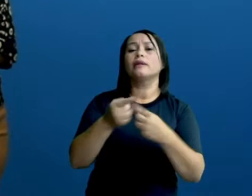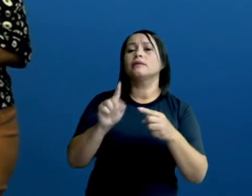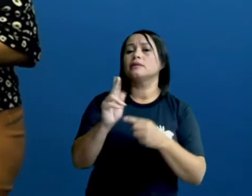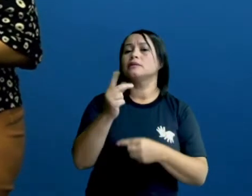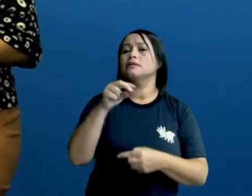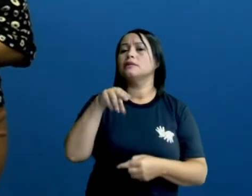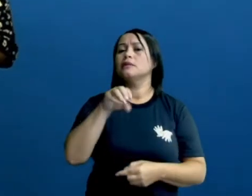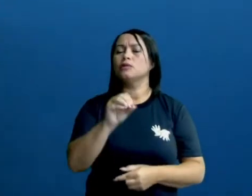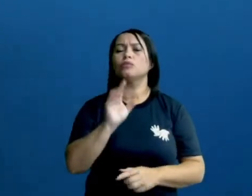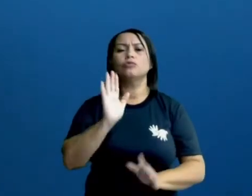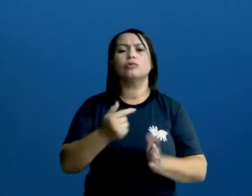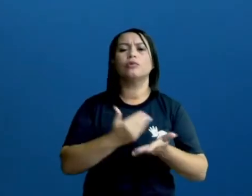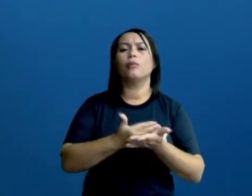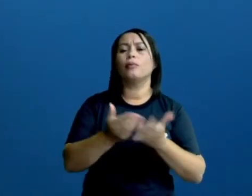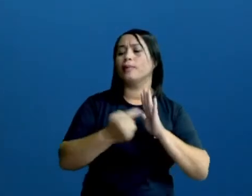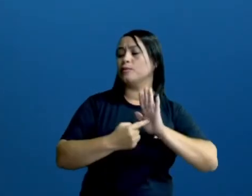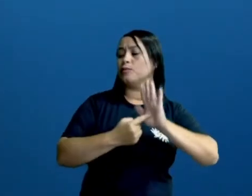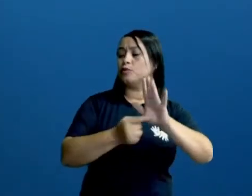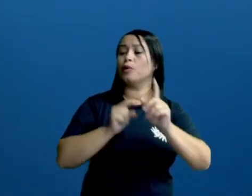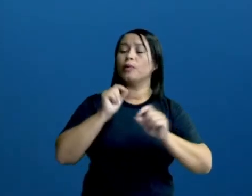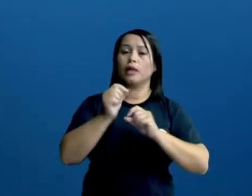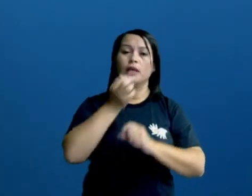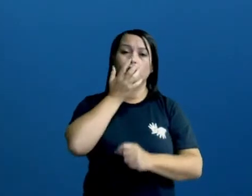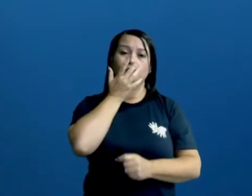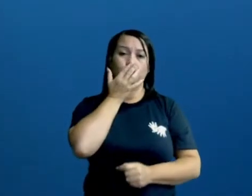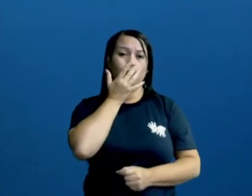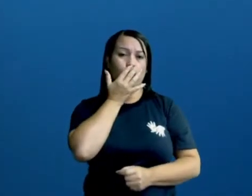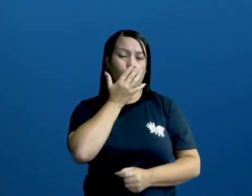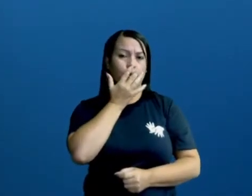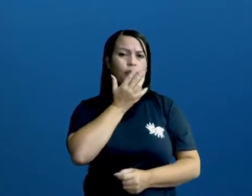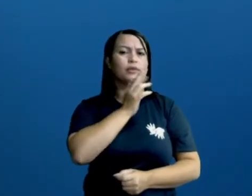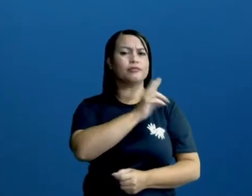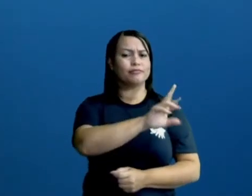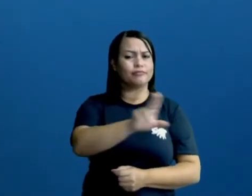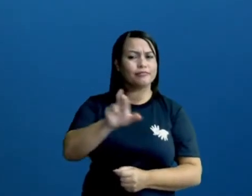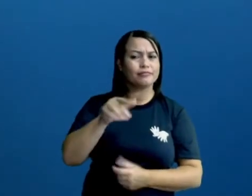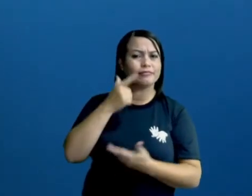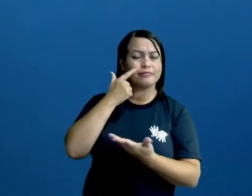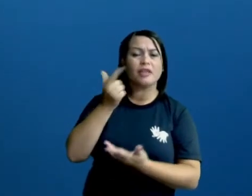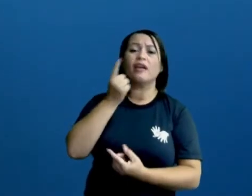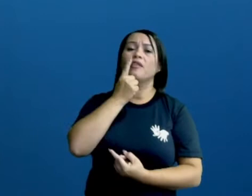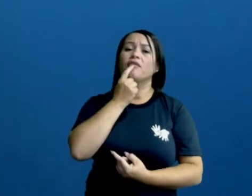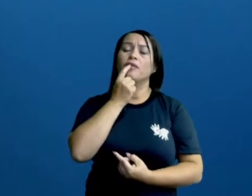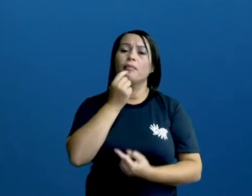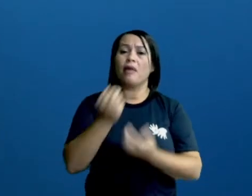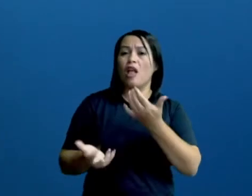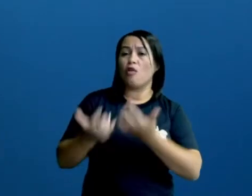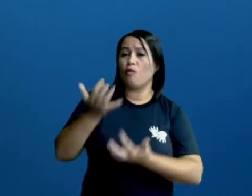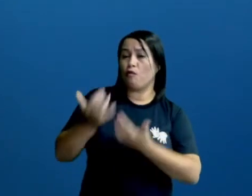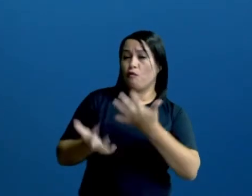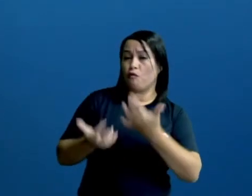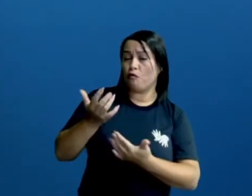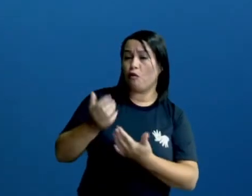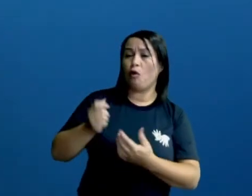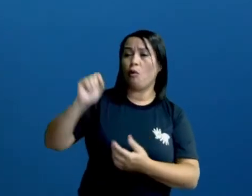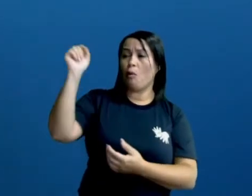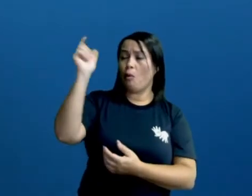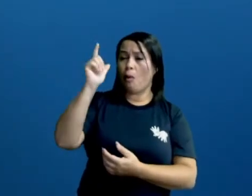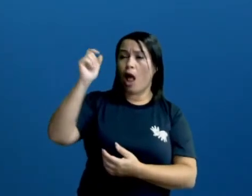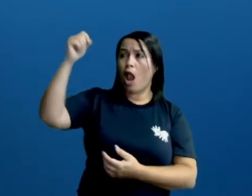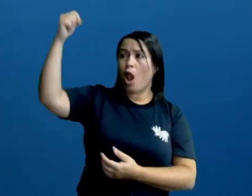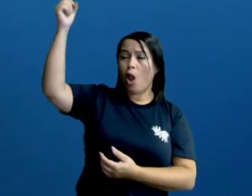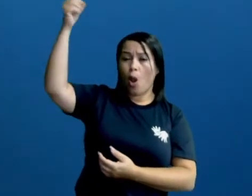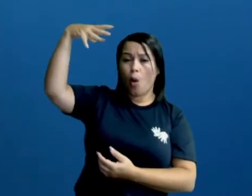ele já começa a destacar as cores do time. Então, o vermelho é fogo, é luz, o preto